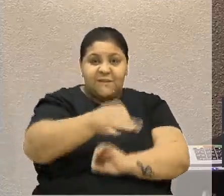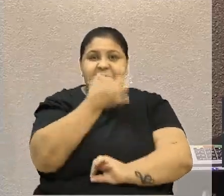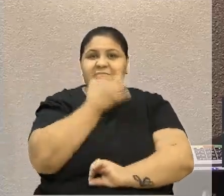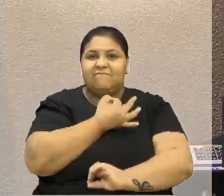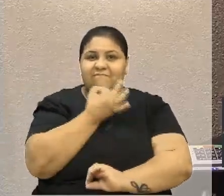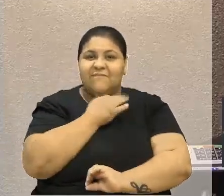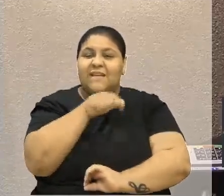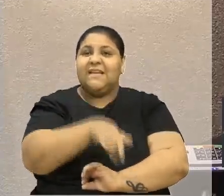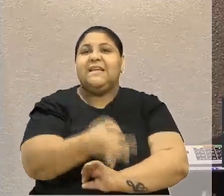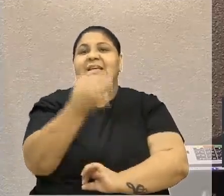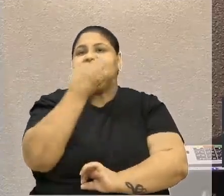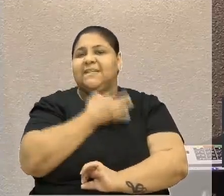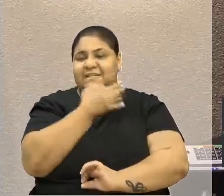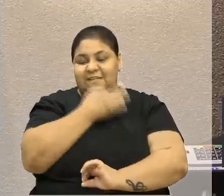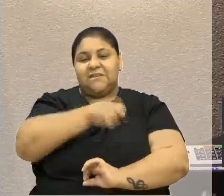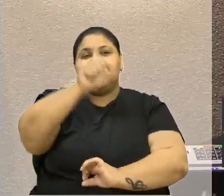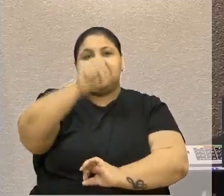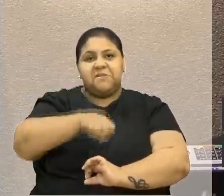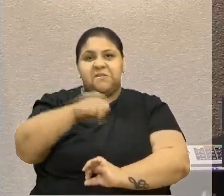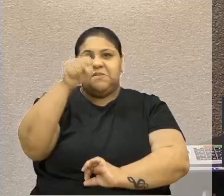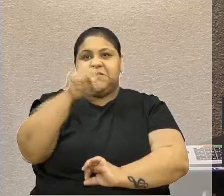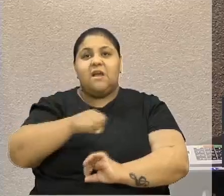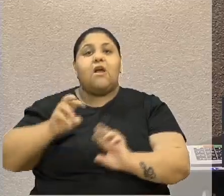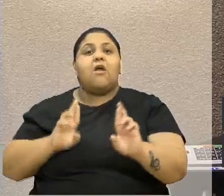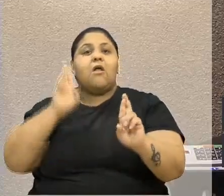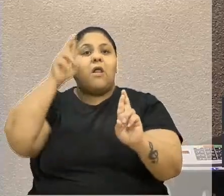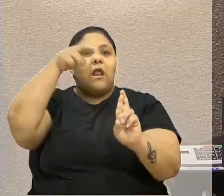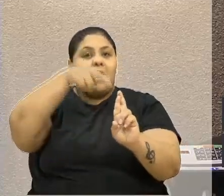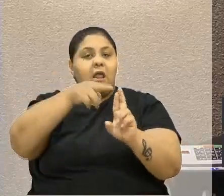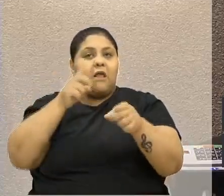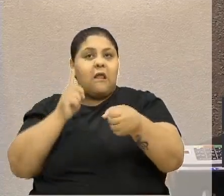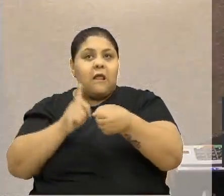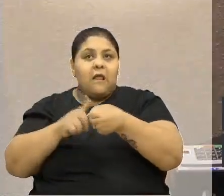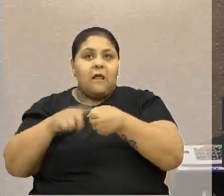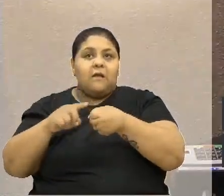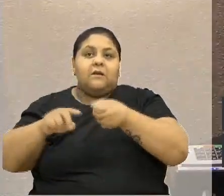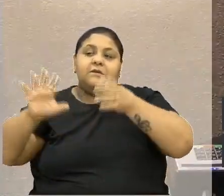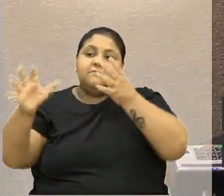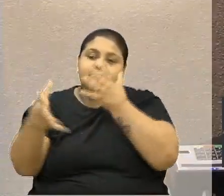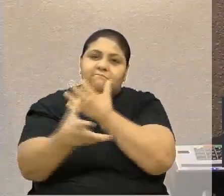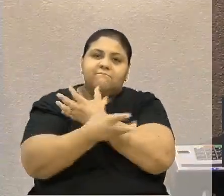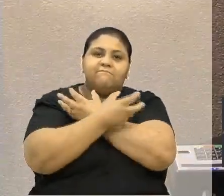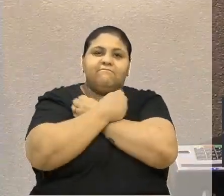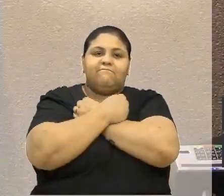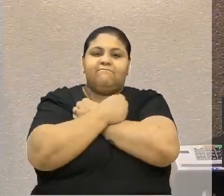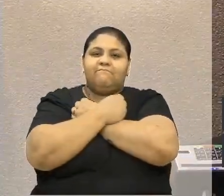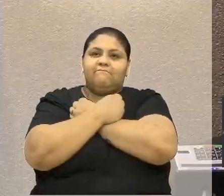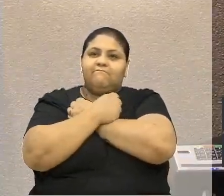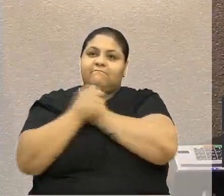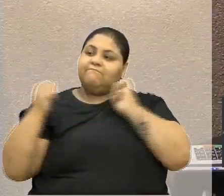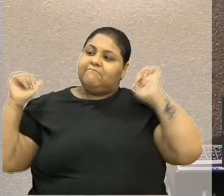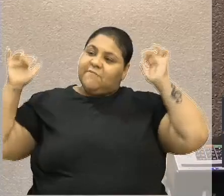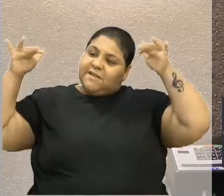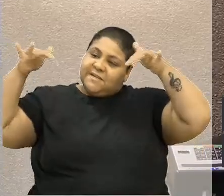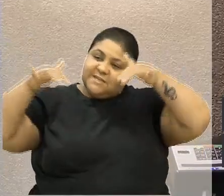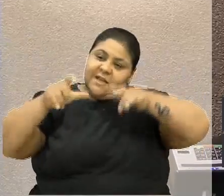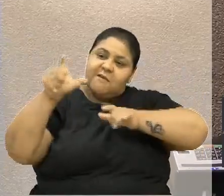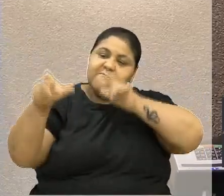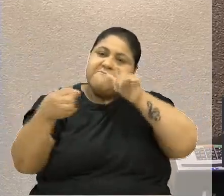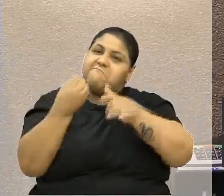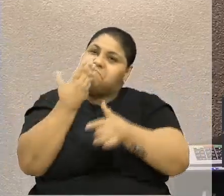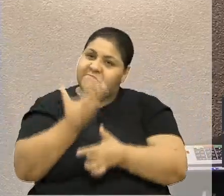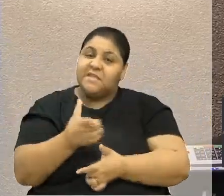essa cidade é, sim, uma referência de cidade acolhedora, que recebe todas as pessoas que chegam aqui. Nós